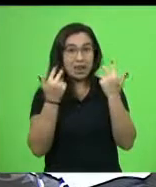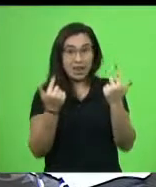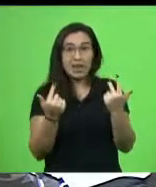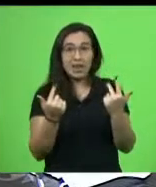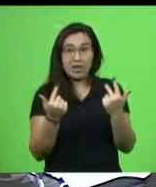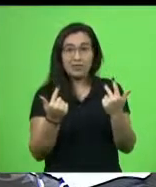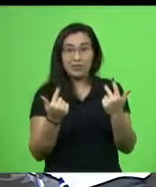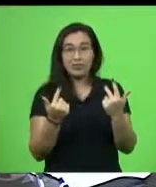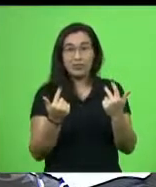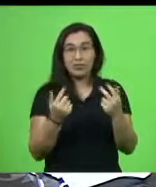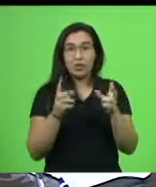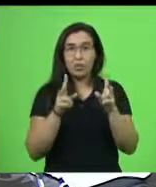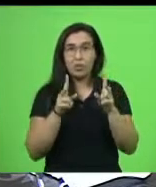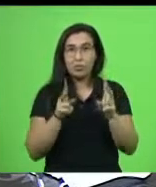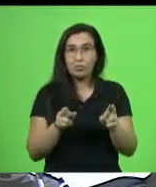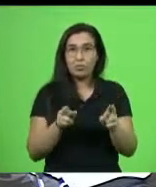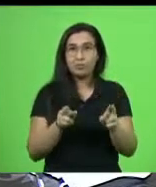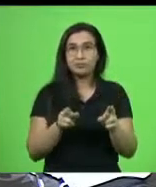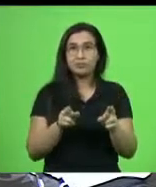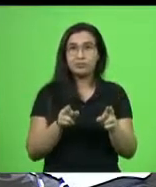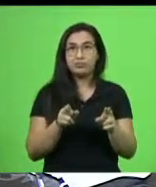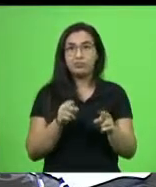gás